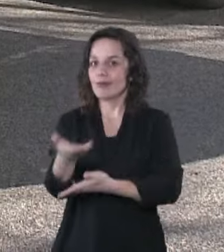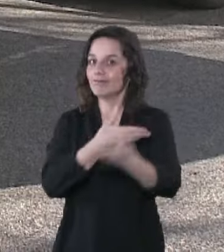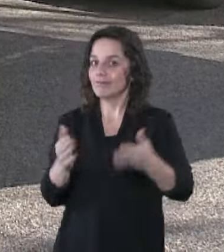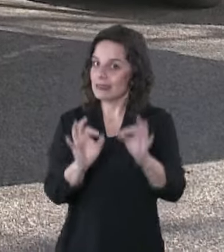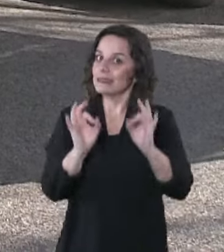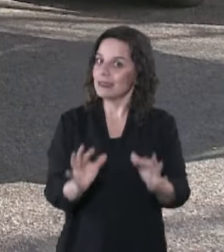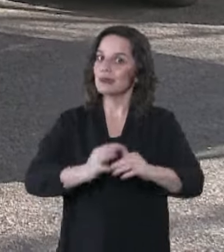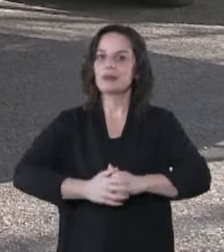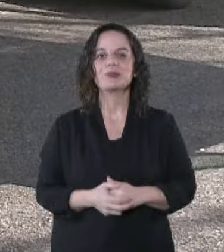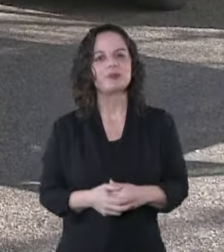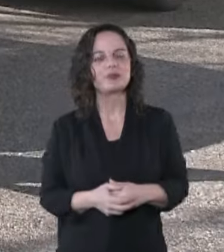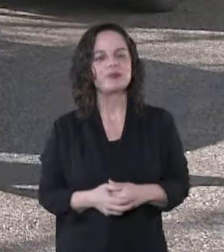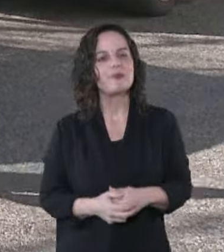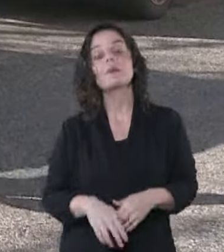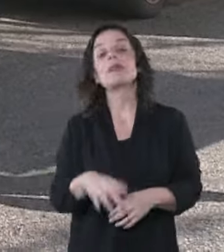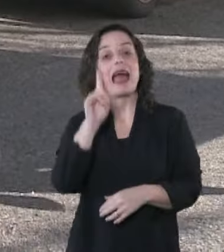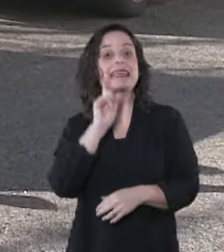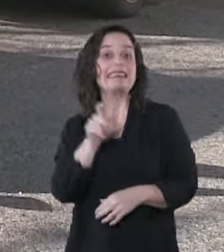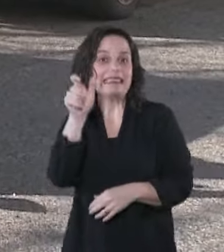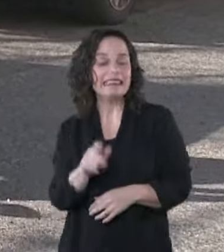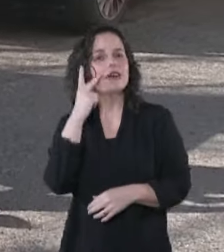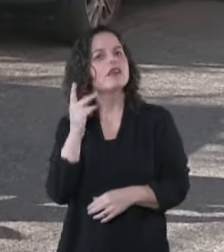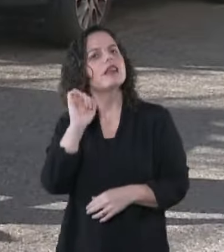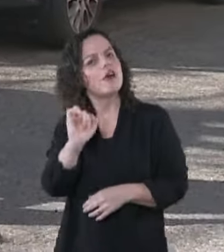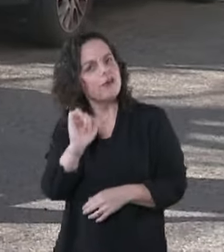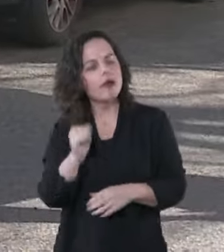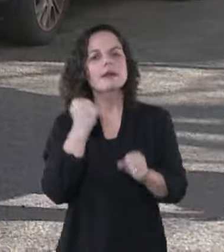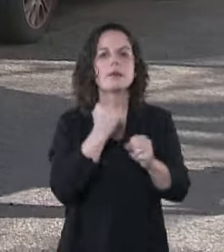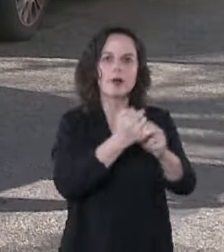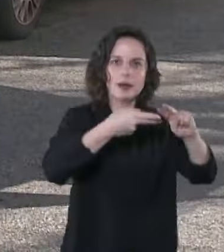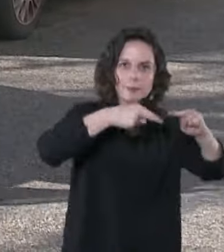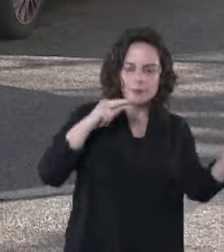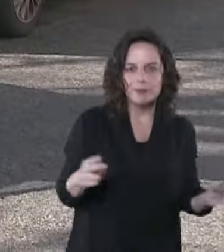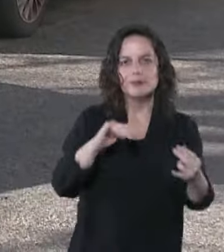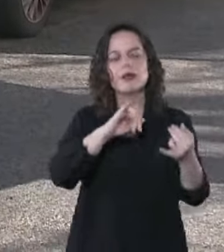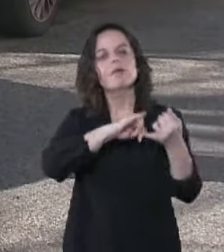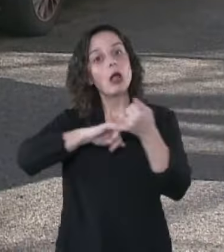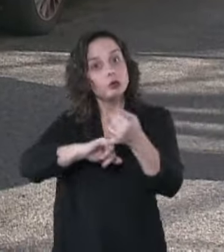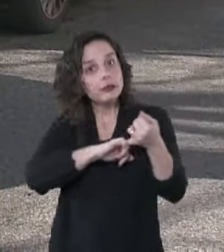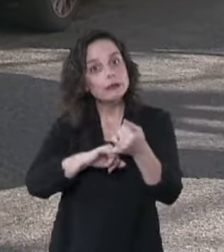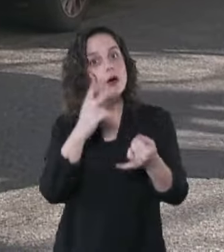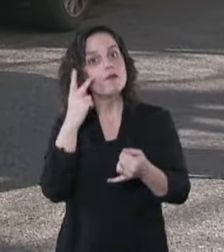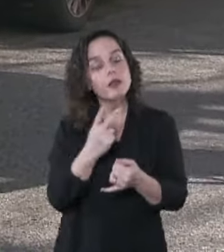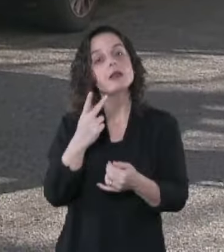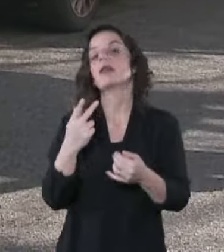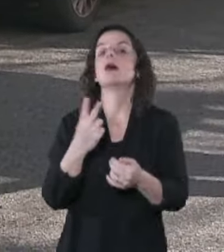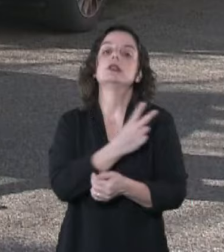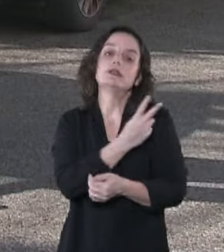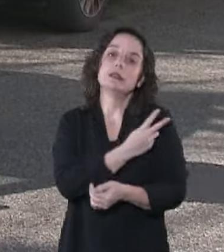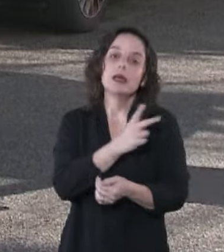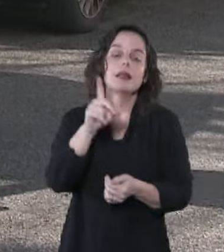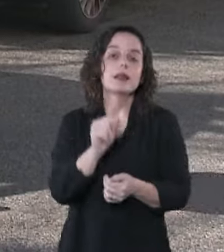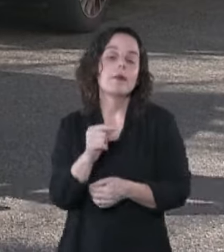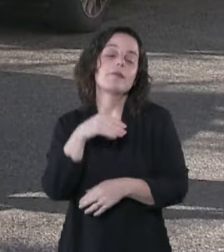dúvida. Na vida da Filomena, entre o trabalho na autarquia, a vida associativa e académica e as obrigações